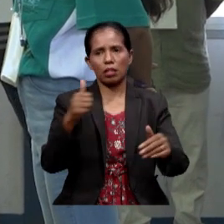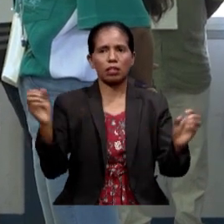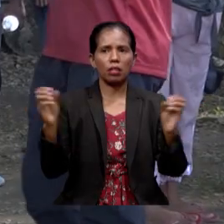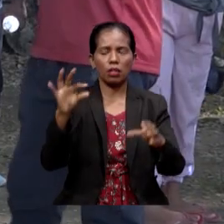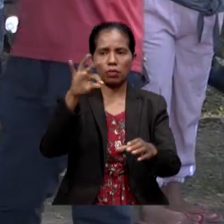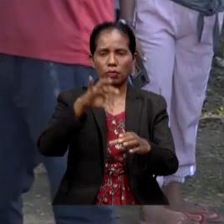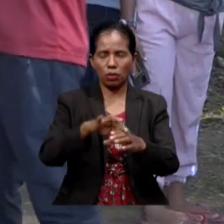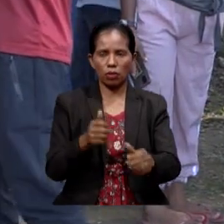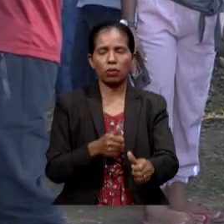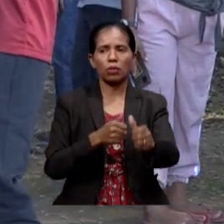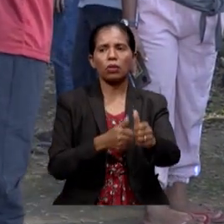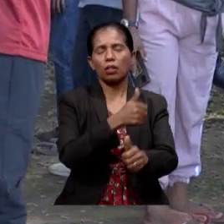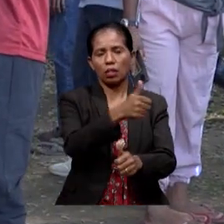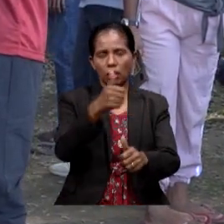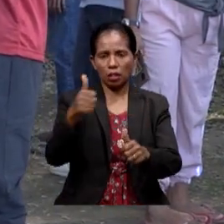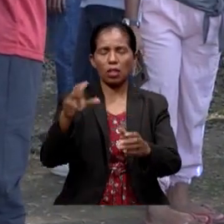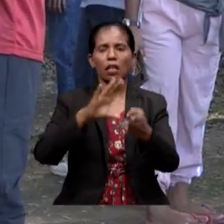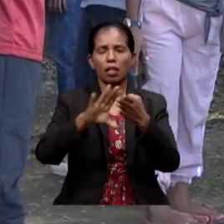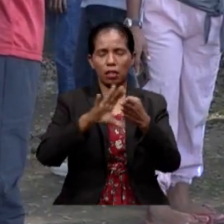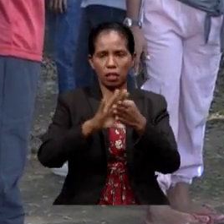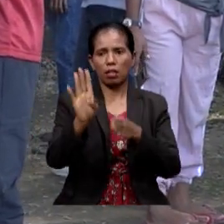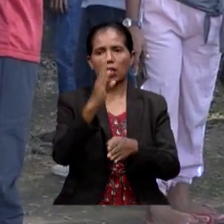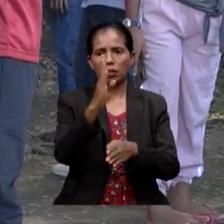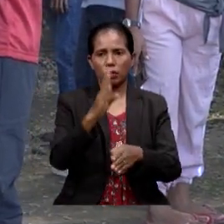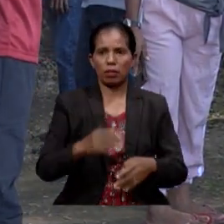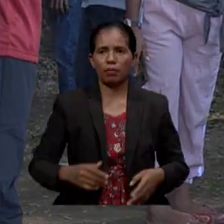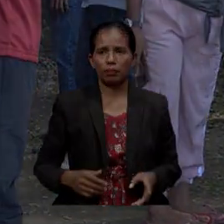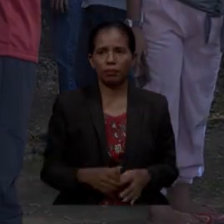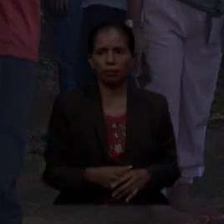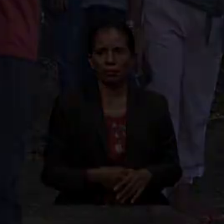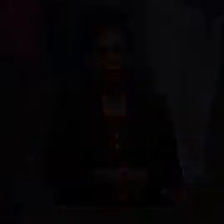tuir ida idak ne kartão eleitoral. Gasparinha de Souza, Dilma Suzeti, Ziemen.